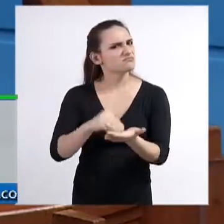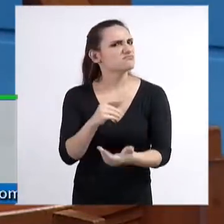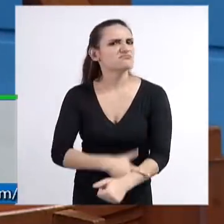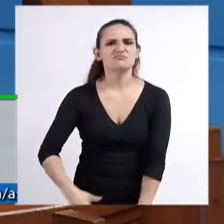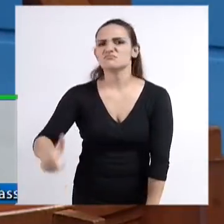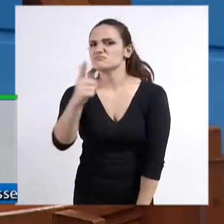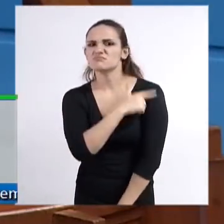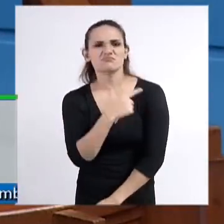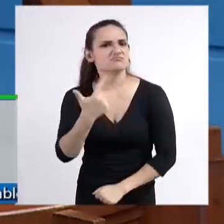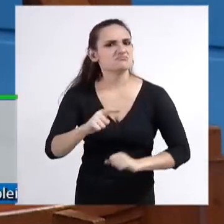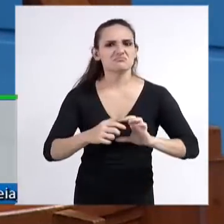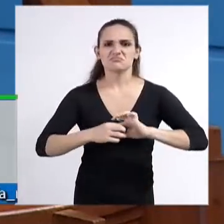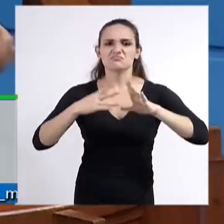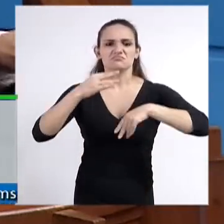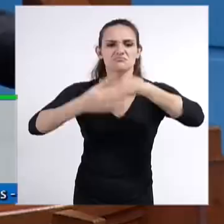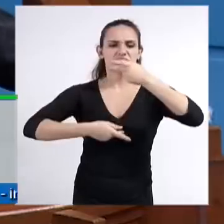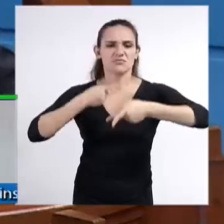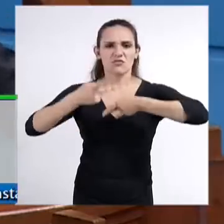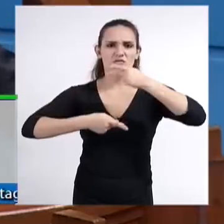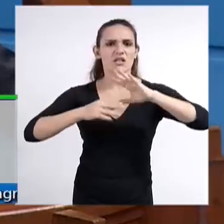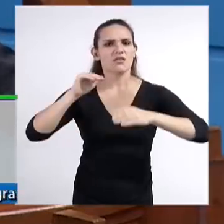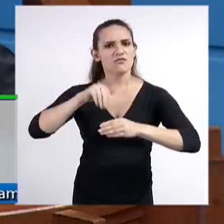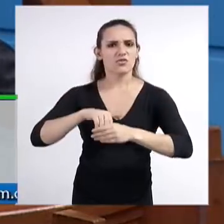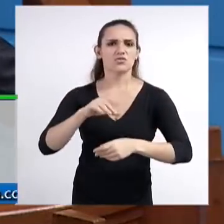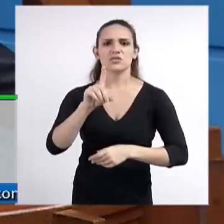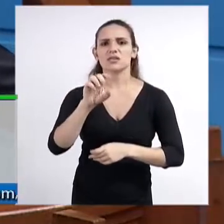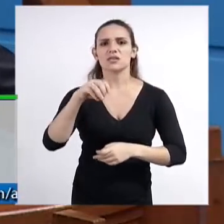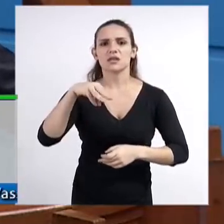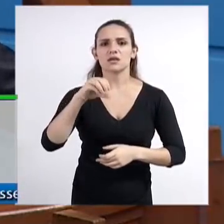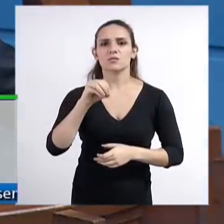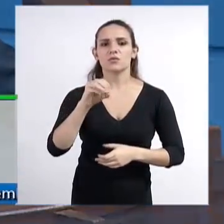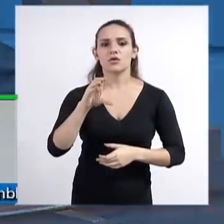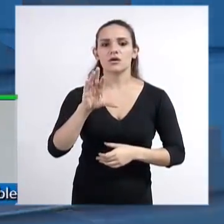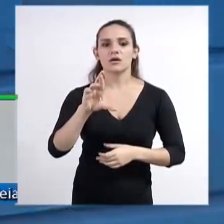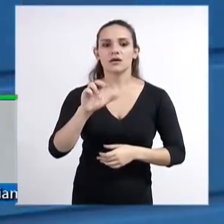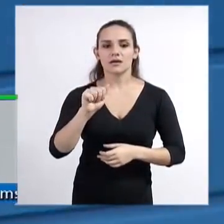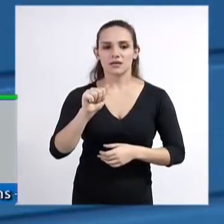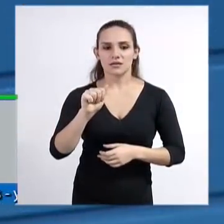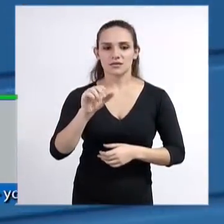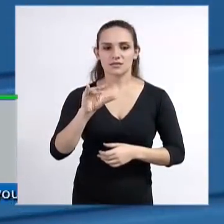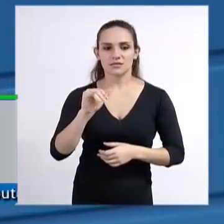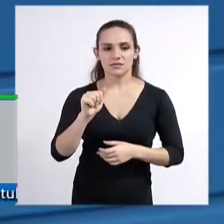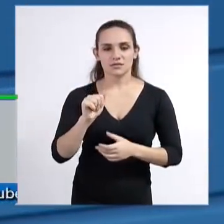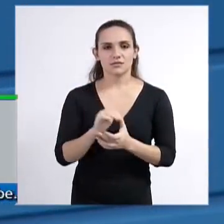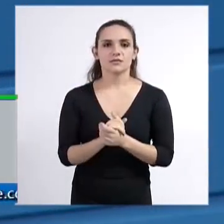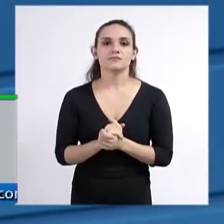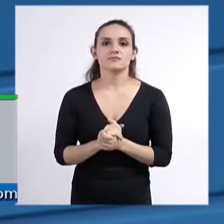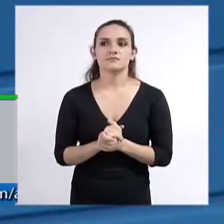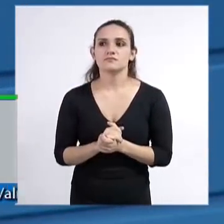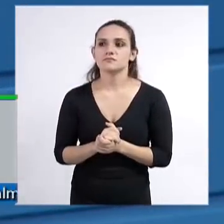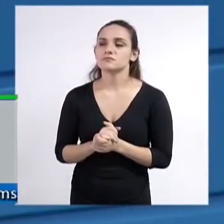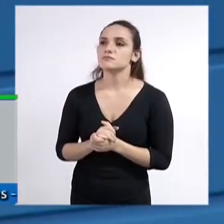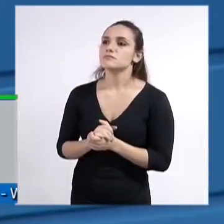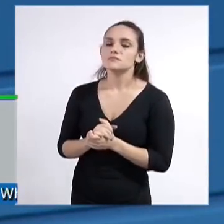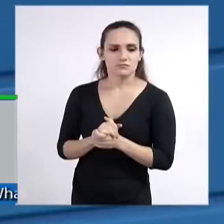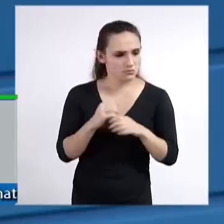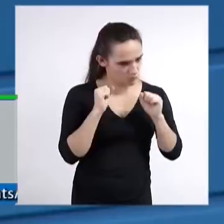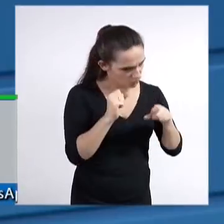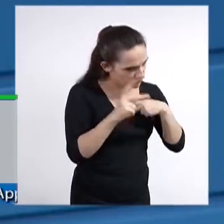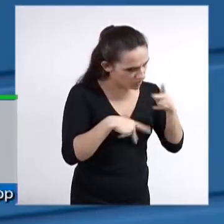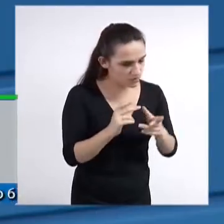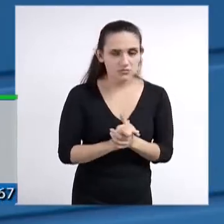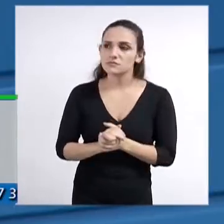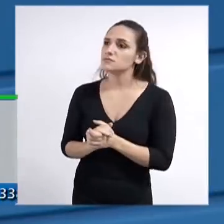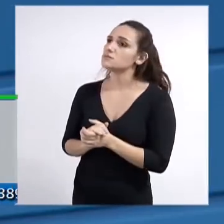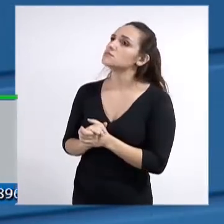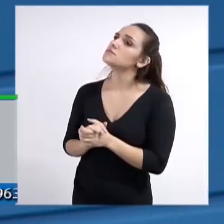desrespeitosa e antidemocrática nessa casa. Pois não, deputado? Quero parabenizar o nobre deputado, inclusive que fui